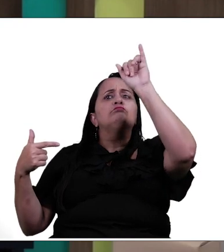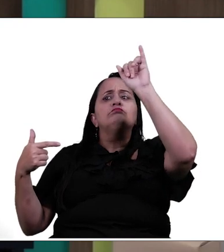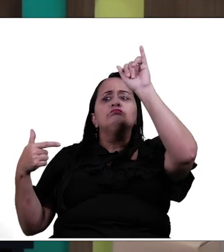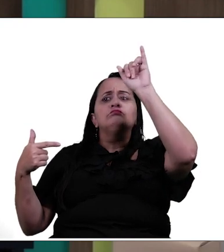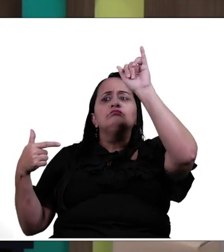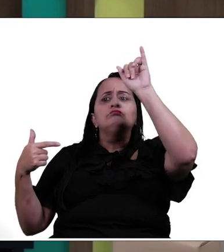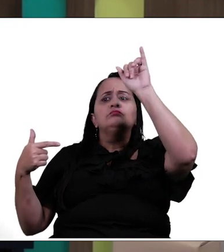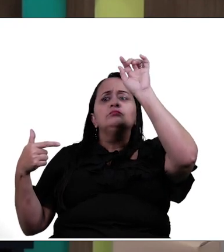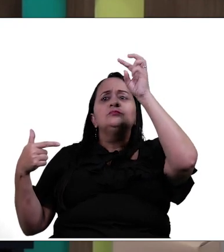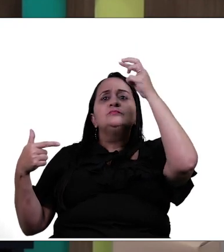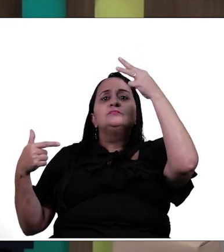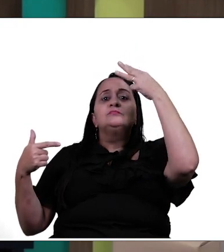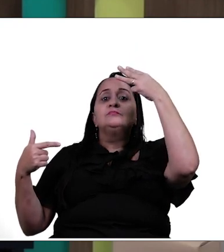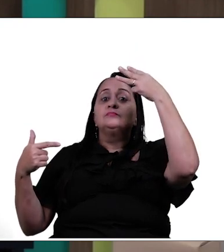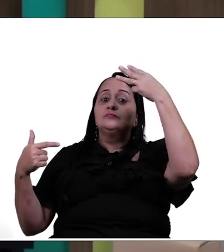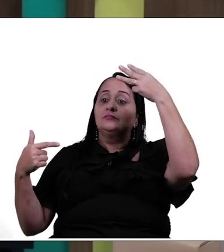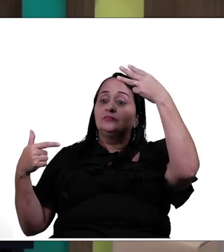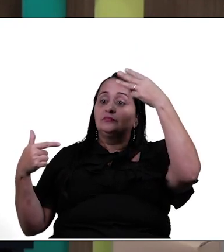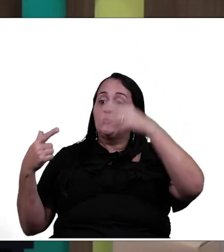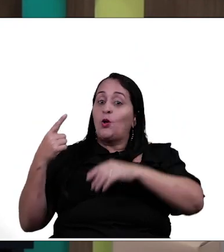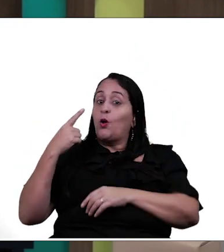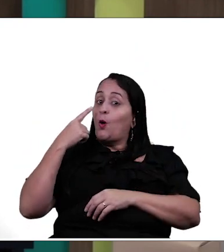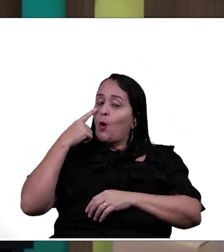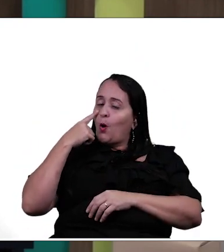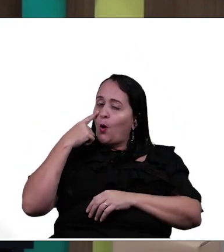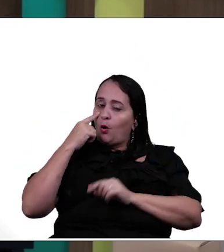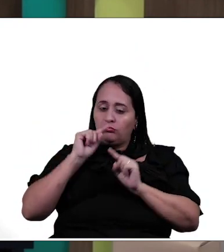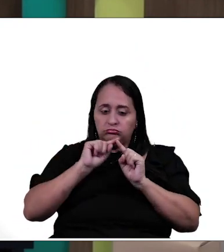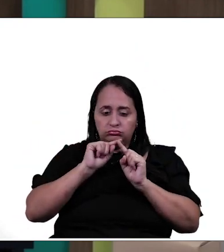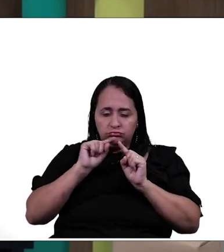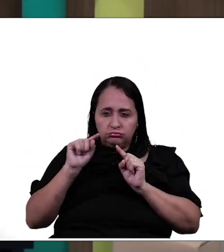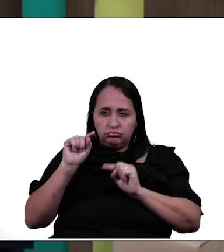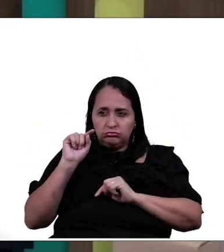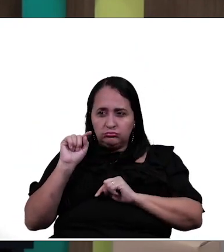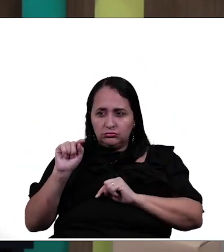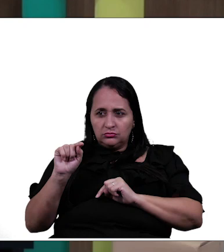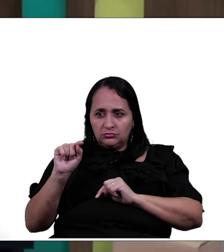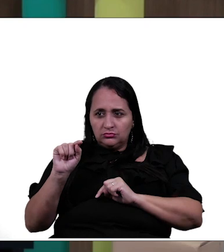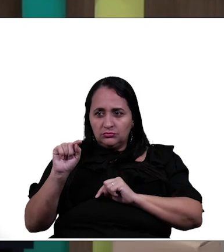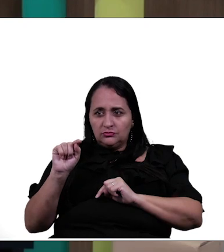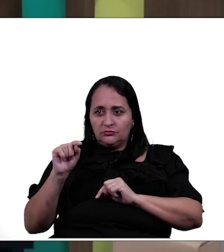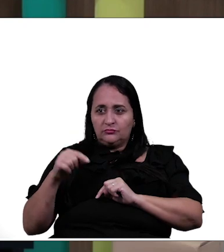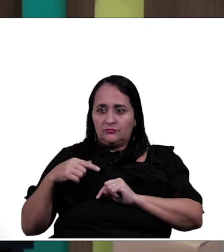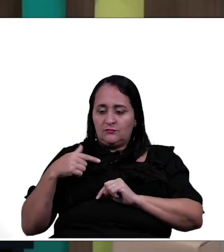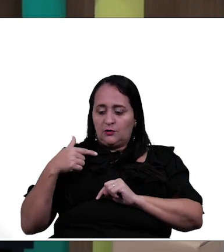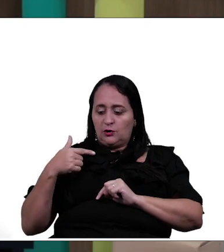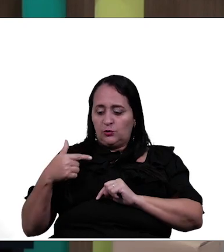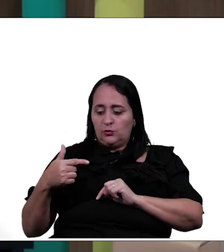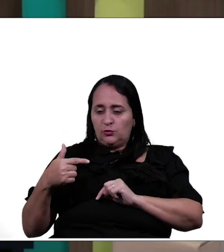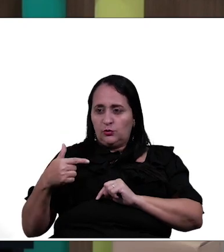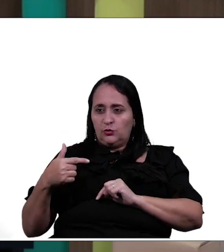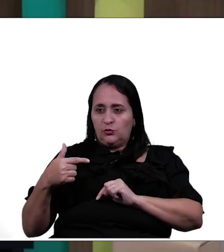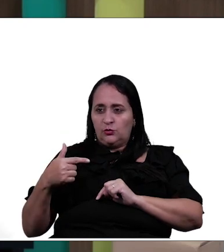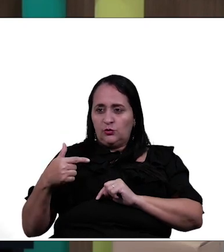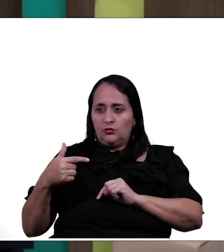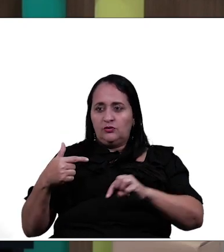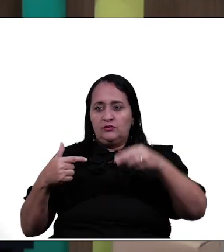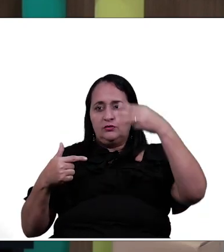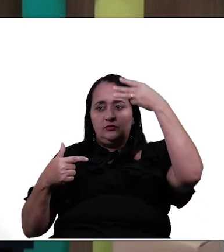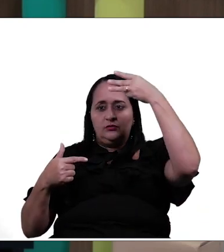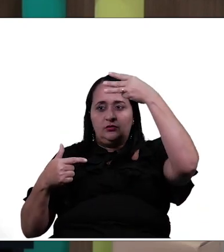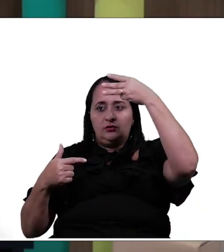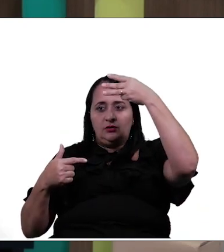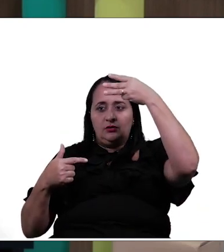lado agora, pegue a sua calculadora, divida 11 por 90, você vai ver que teremos